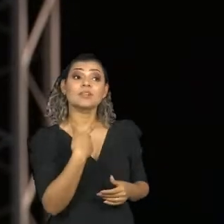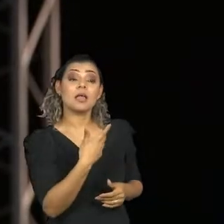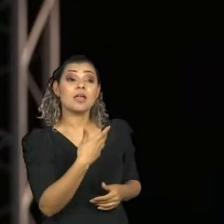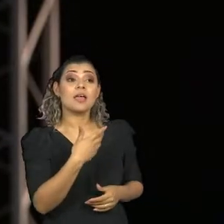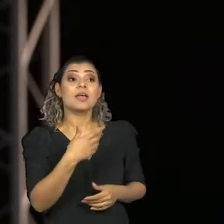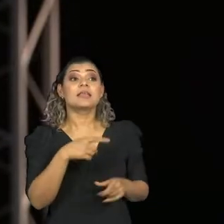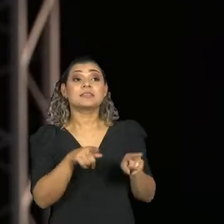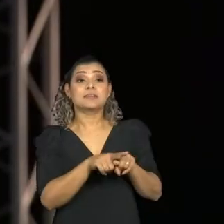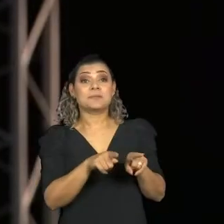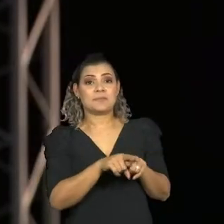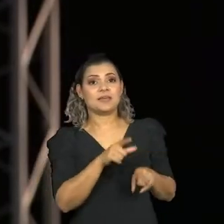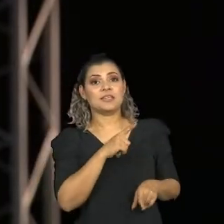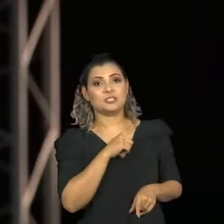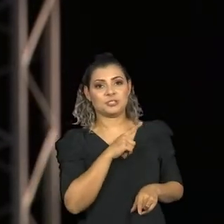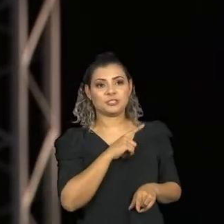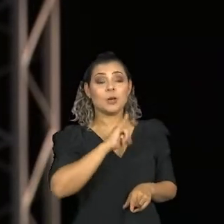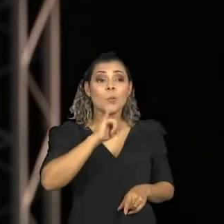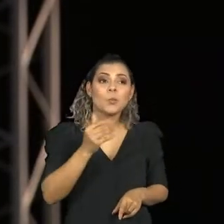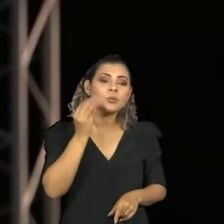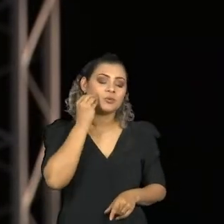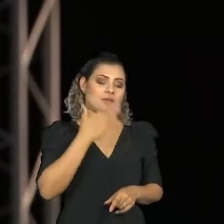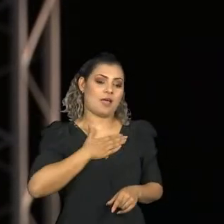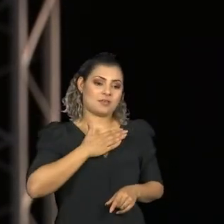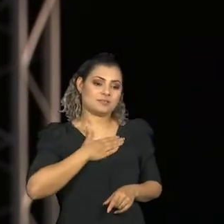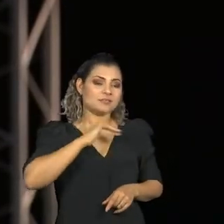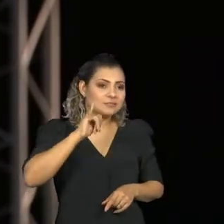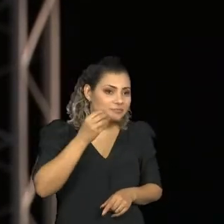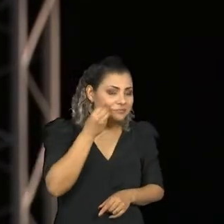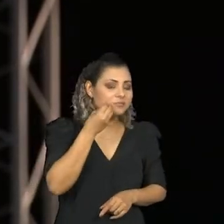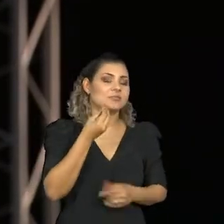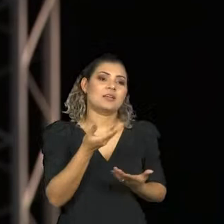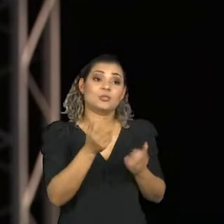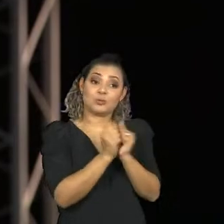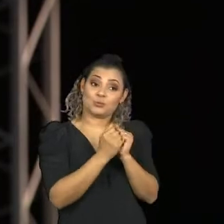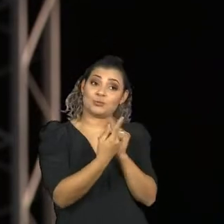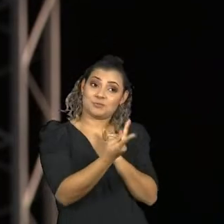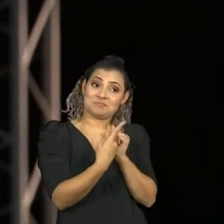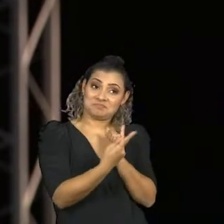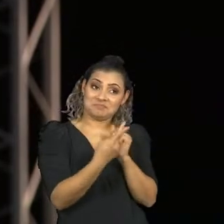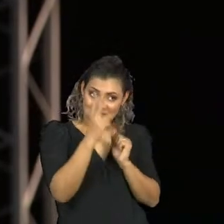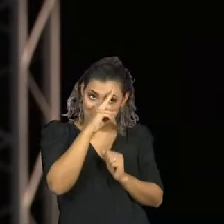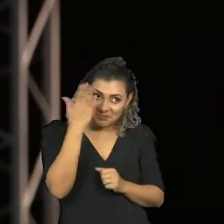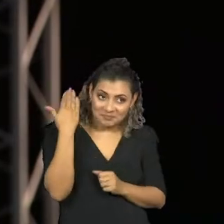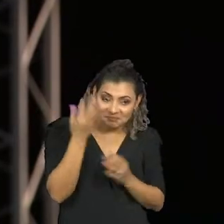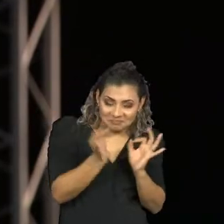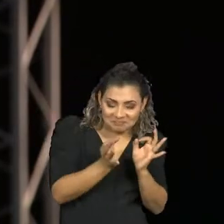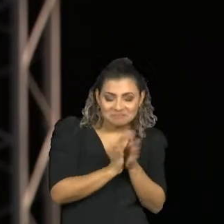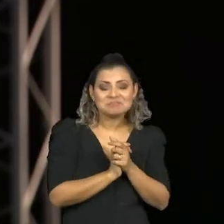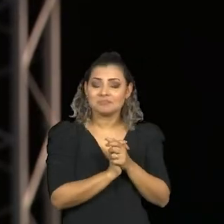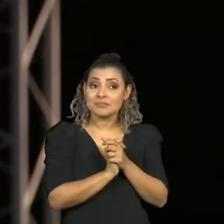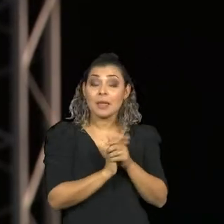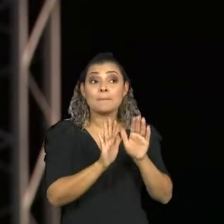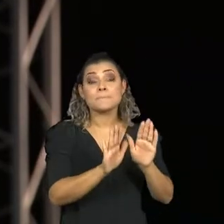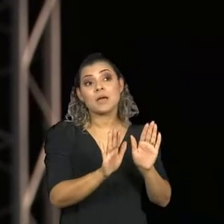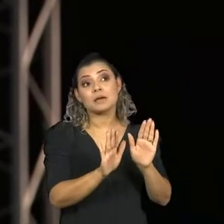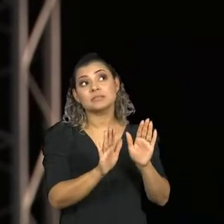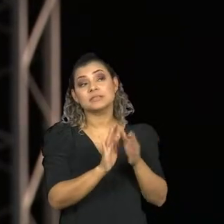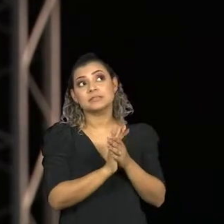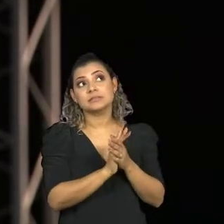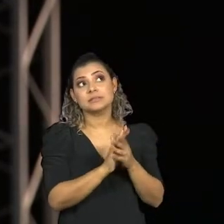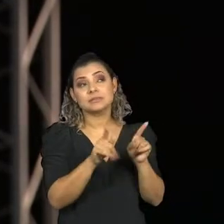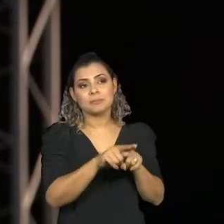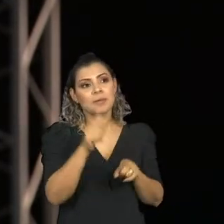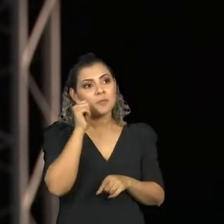Eu tive o privilégio de fazer alguns episódios também com você se lembra. Mas agora a gente vai saltar para a mulher